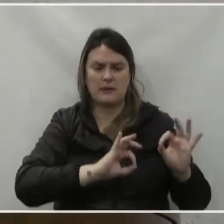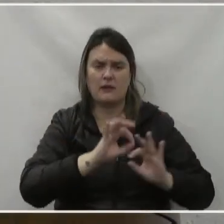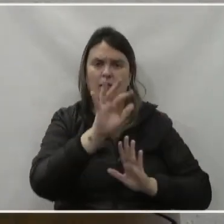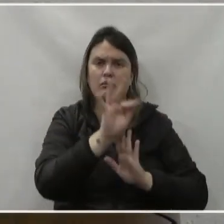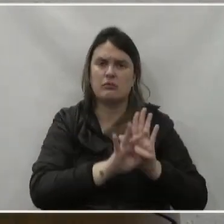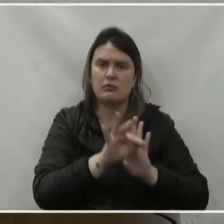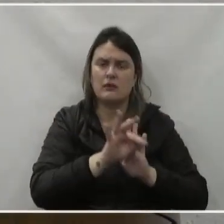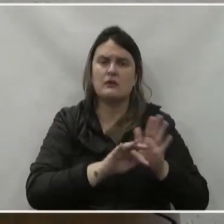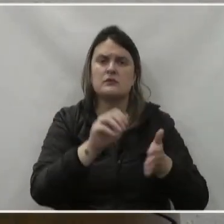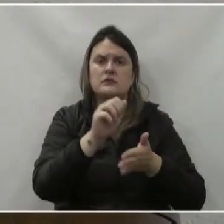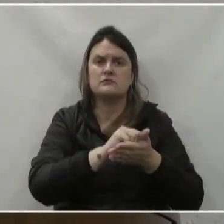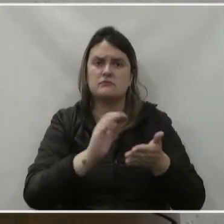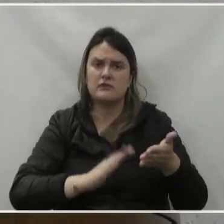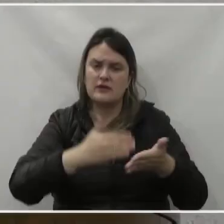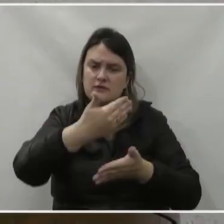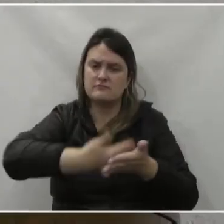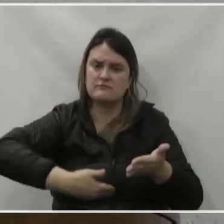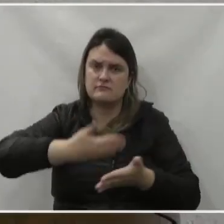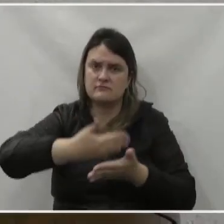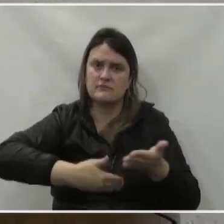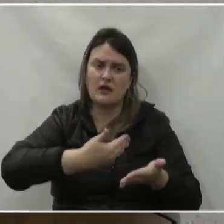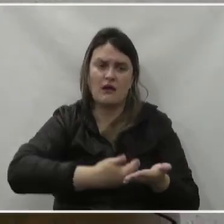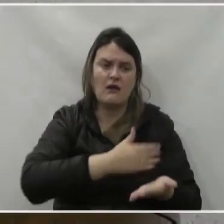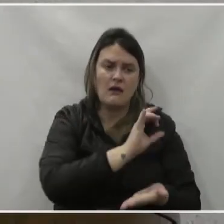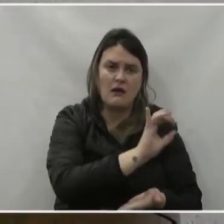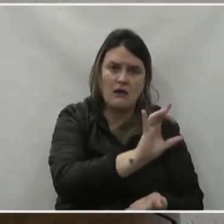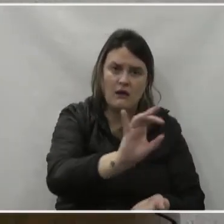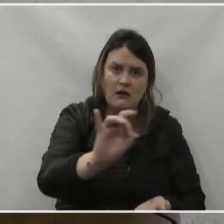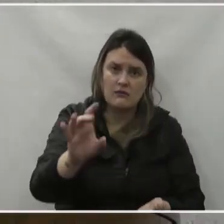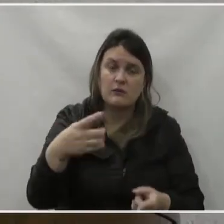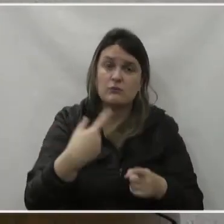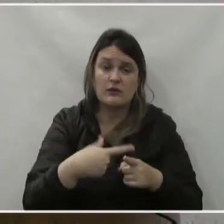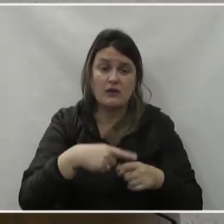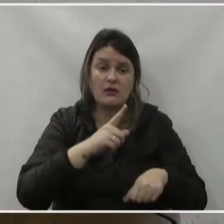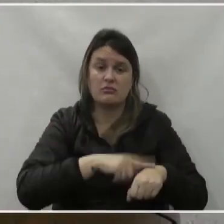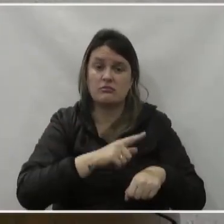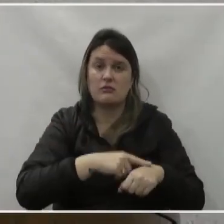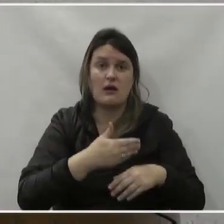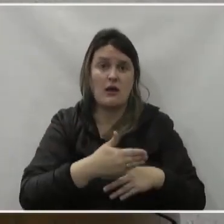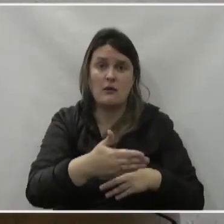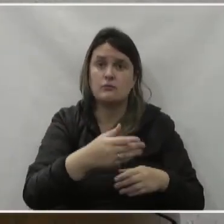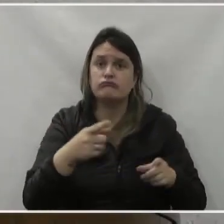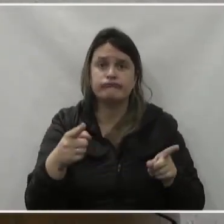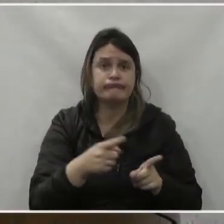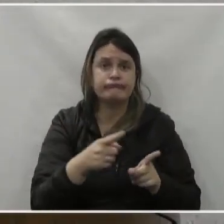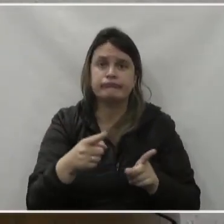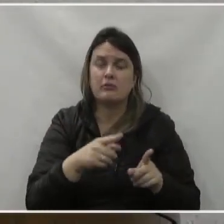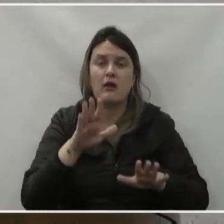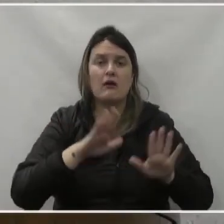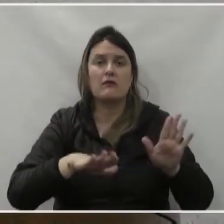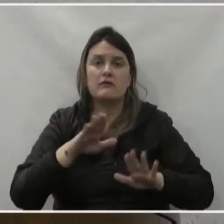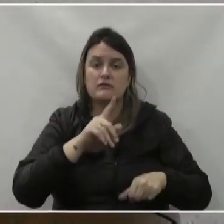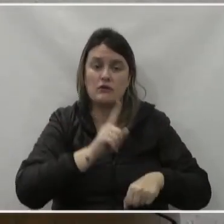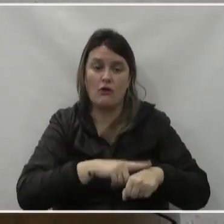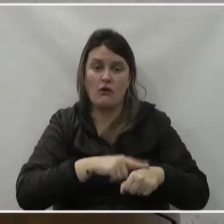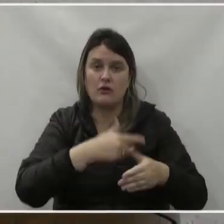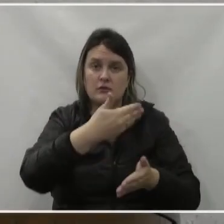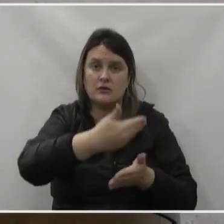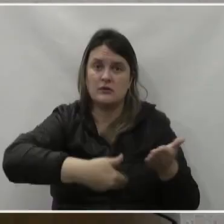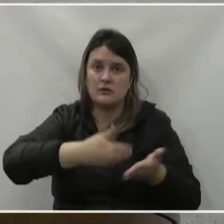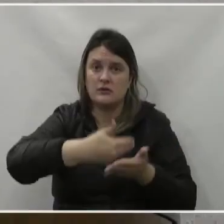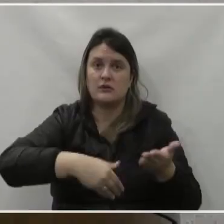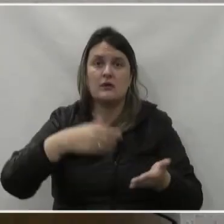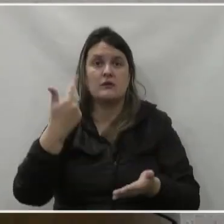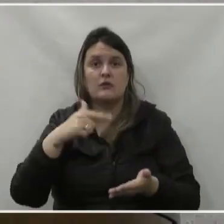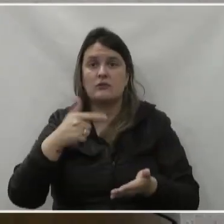textos, atividades e imprimir para cada aluno, pois o tempo dessas aulas são curtos e, às vezes, na hora de imprimir, não